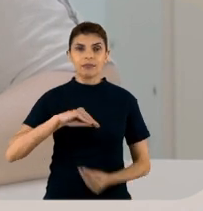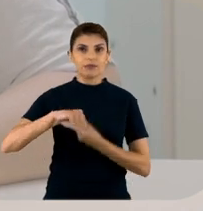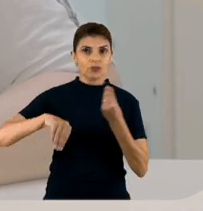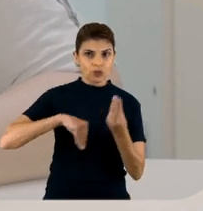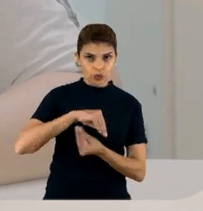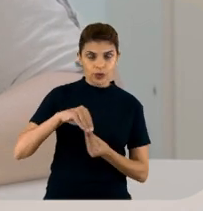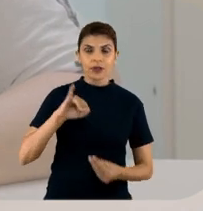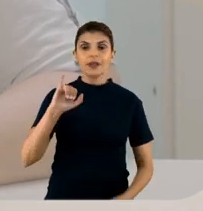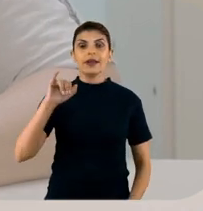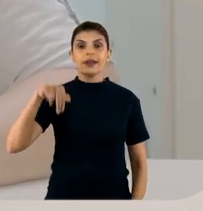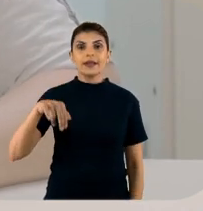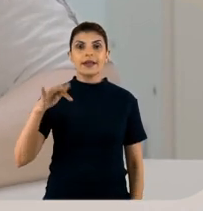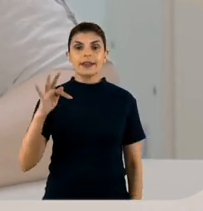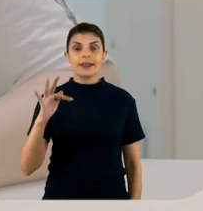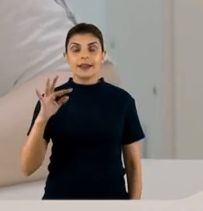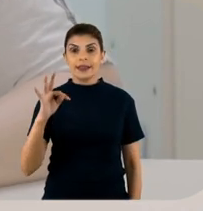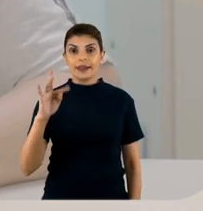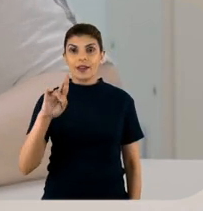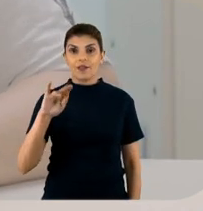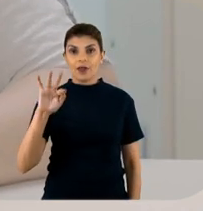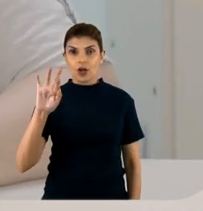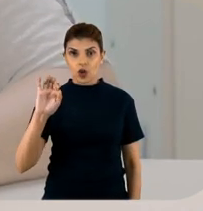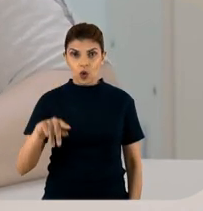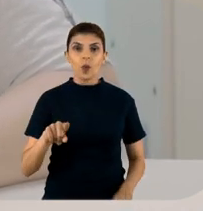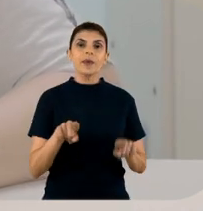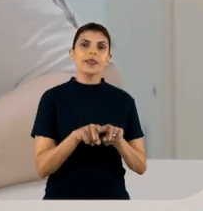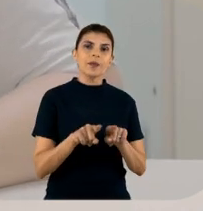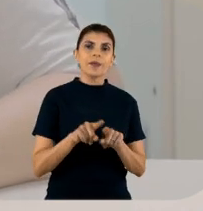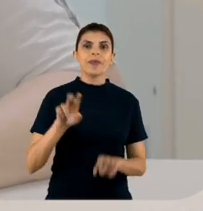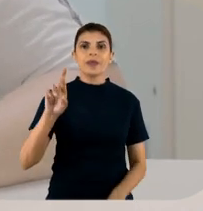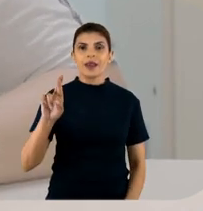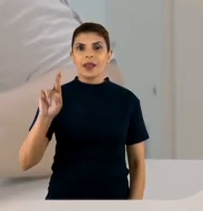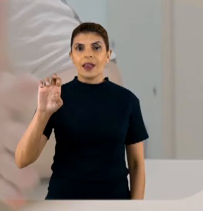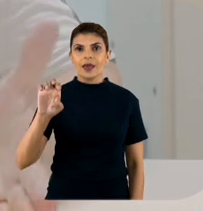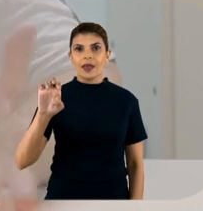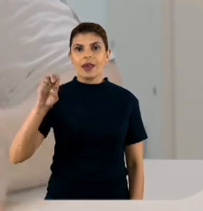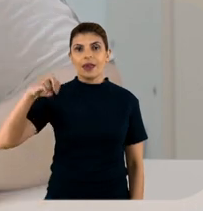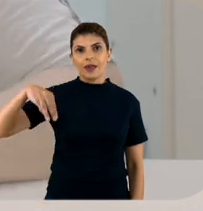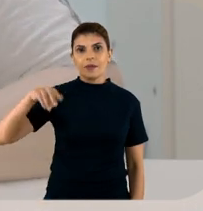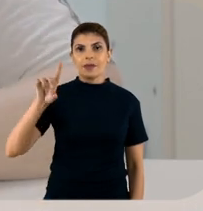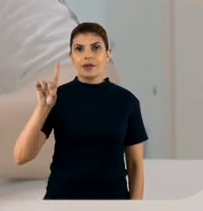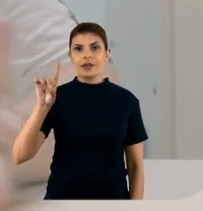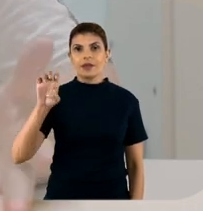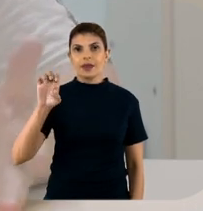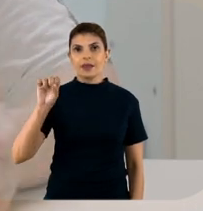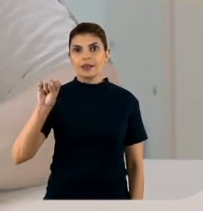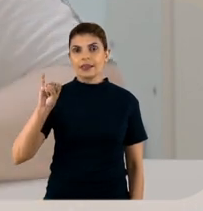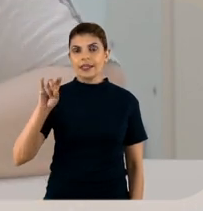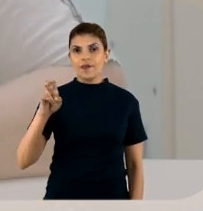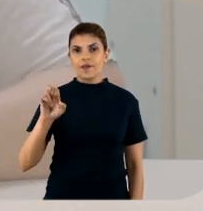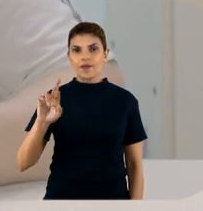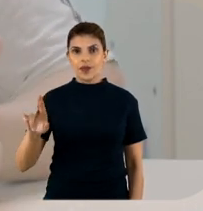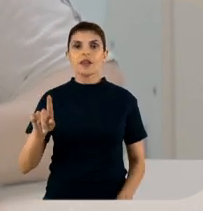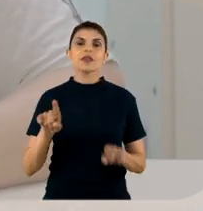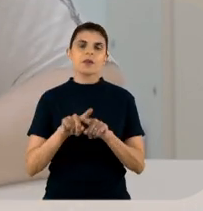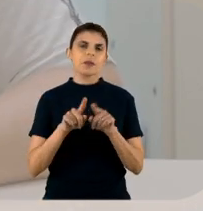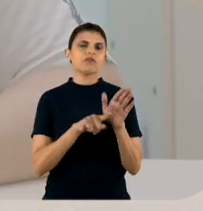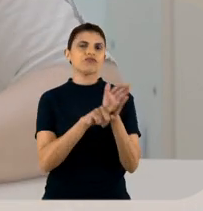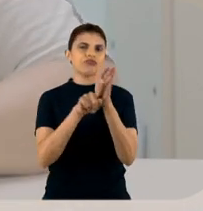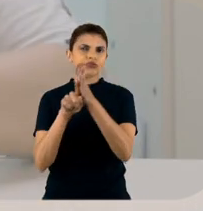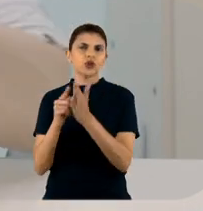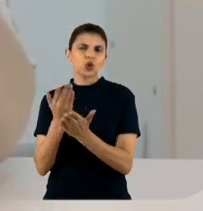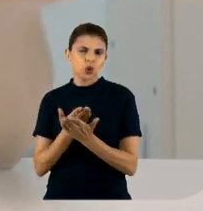a interferon e o quarto grupo é o r vir que acabou de sair um estudo grande dizendo que também